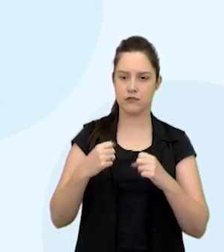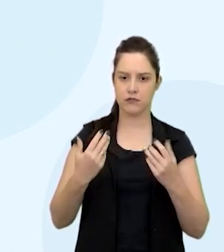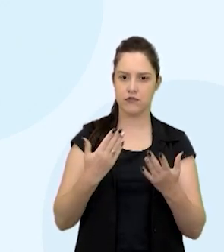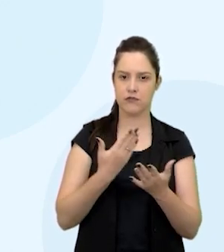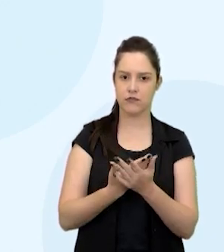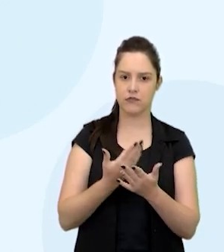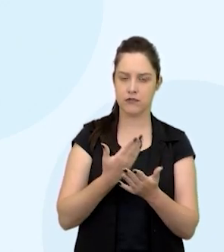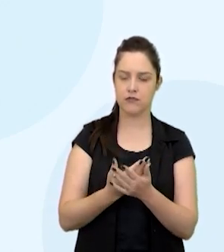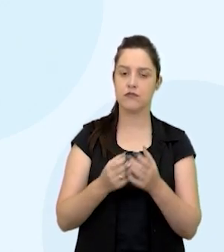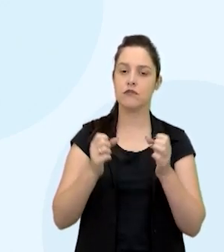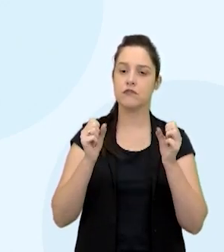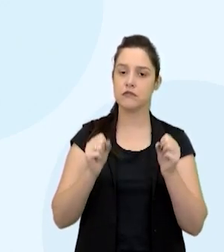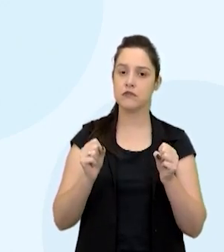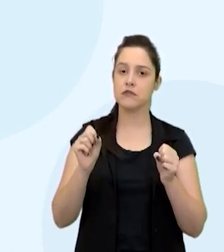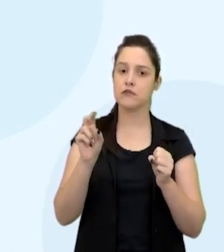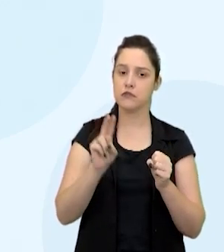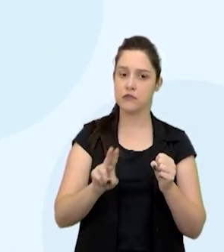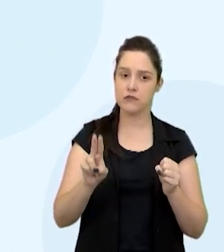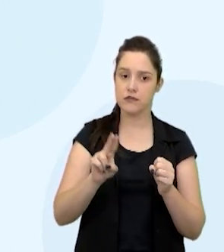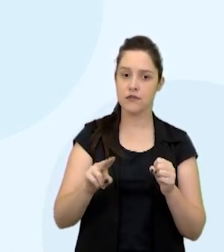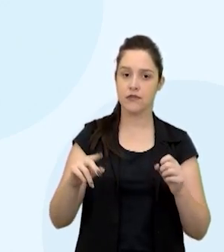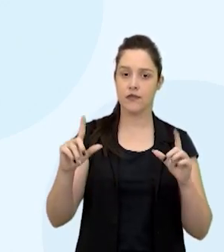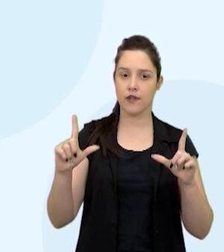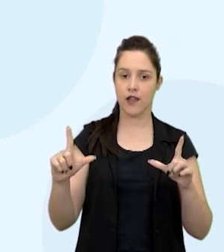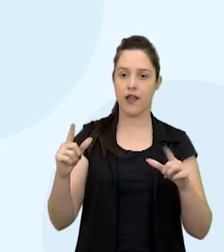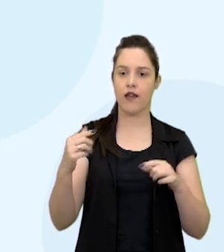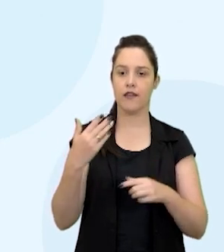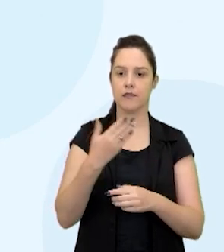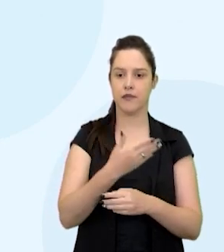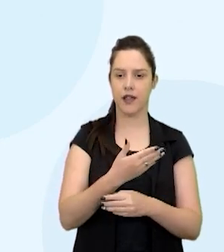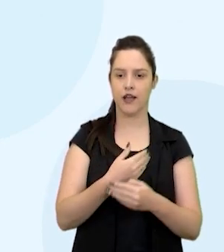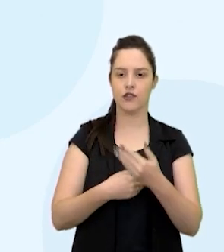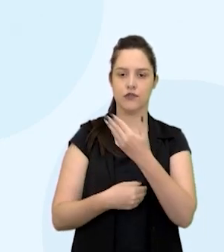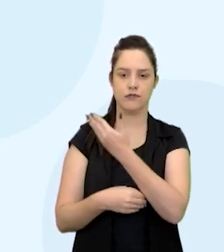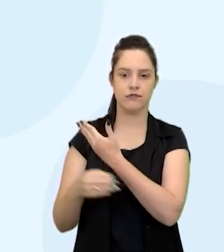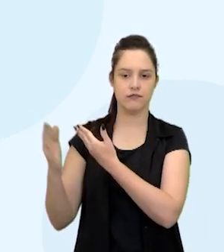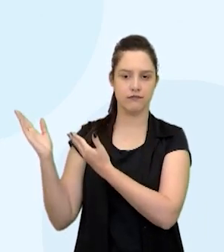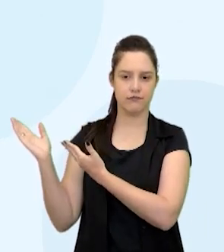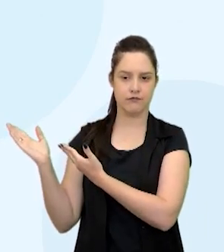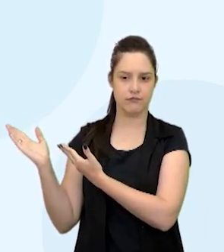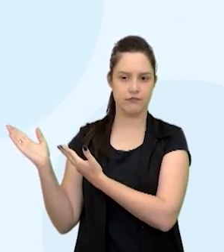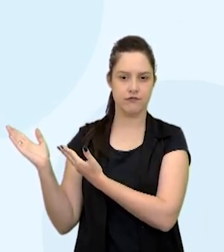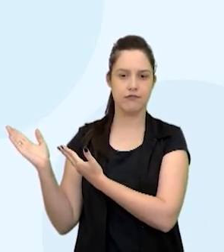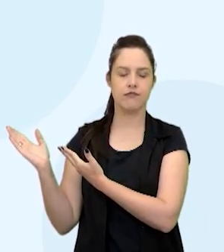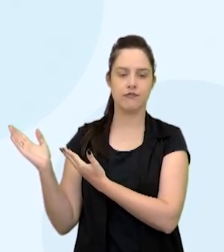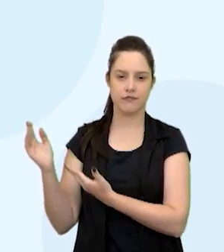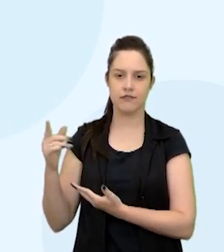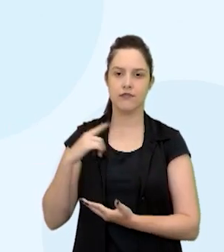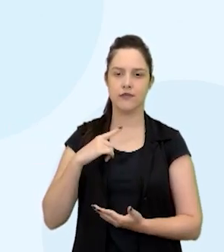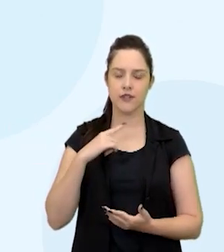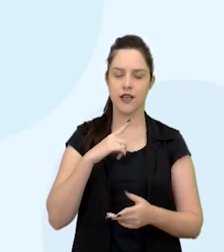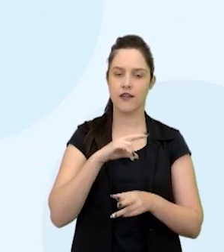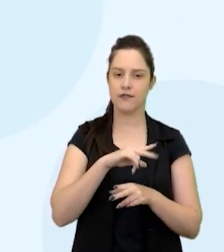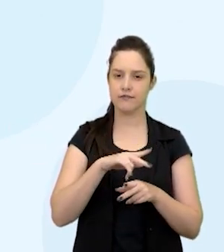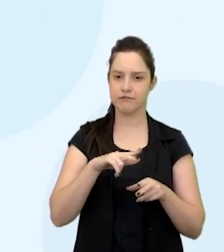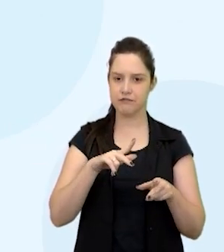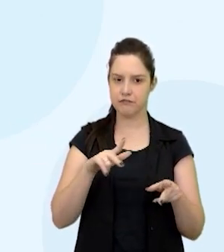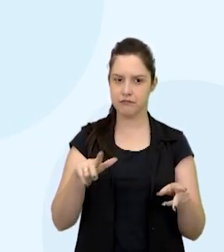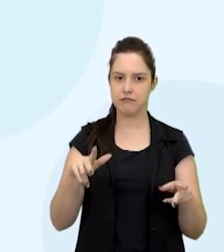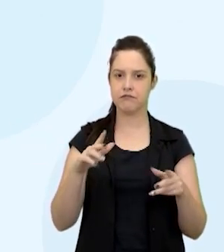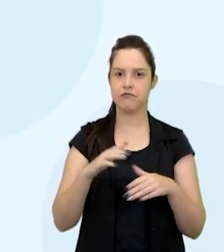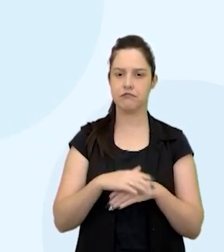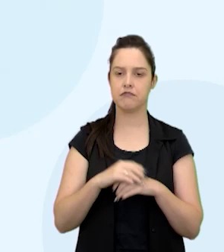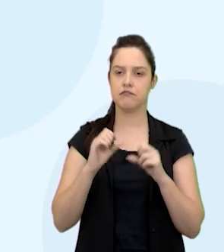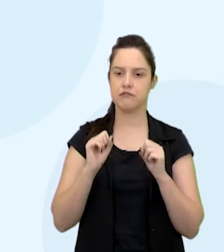vocês podem buscar algumas imagens, como o professor trouxe essas, né? Que são as que têm os direitos autorais aí liberados, só que